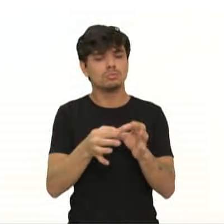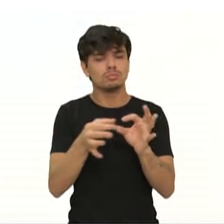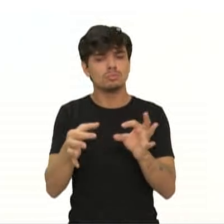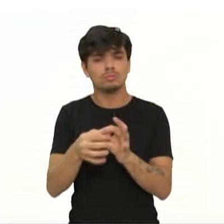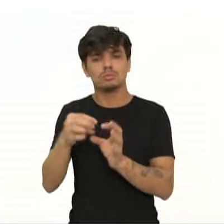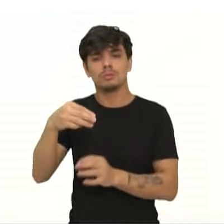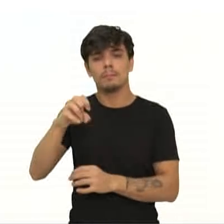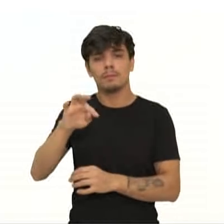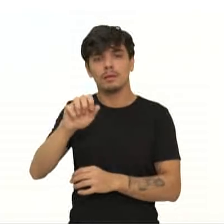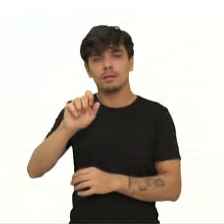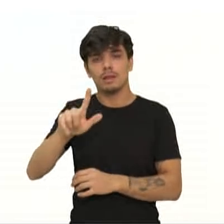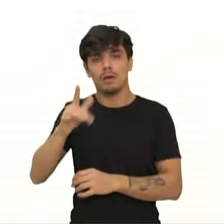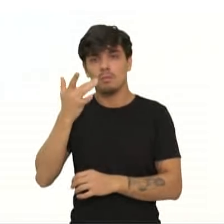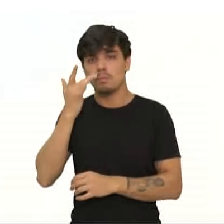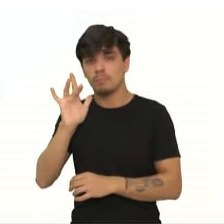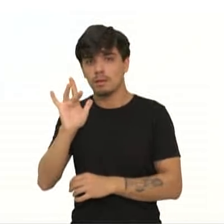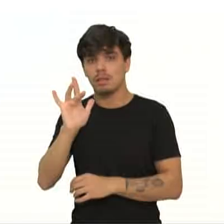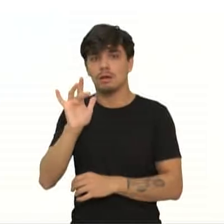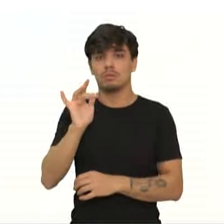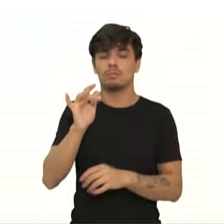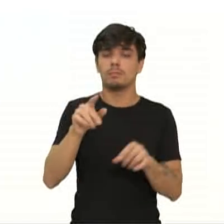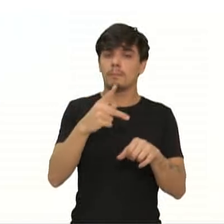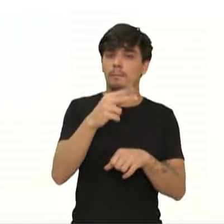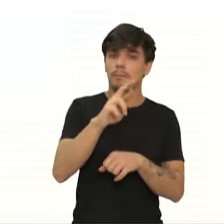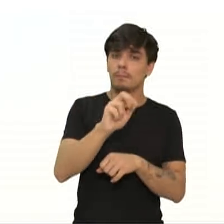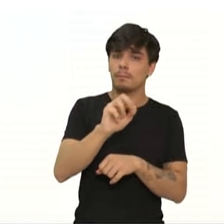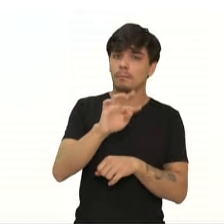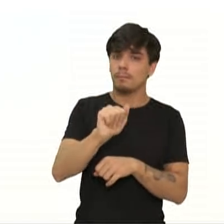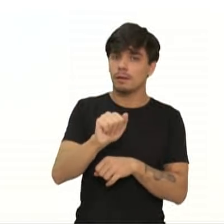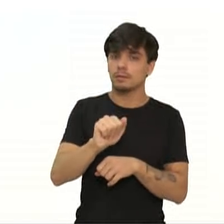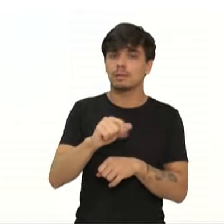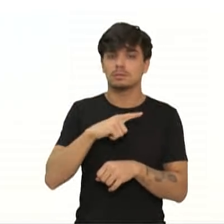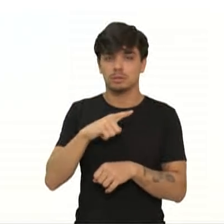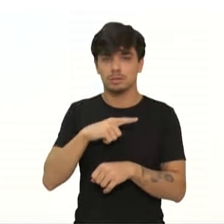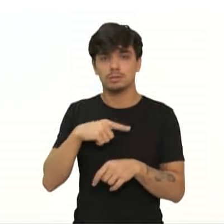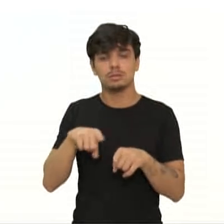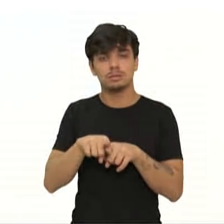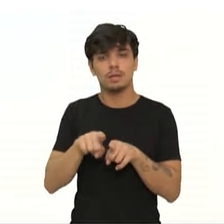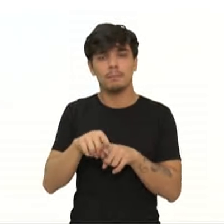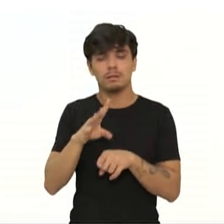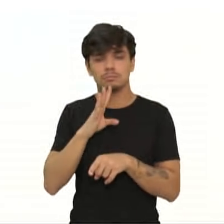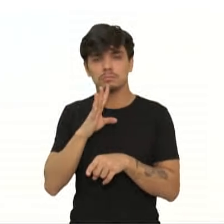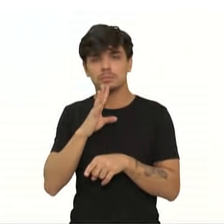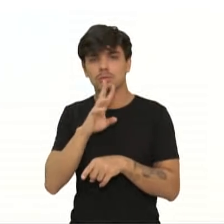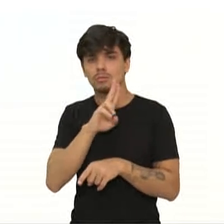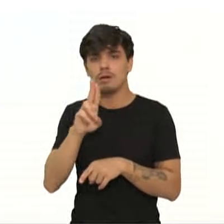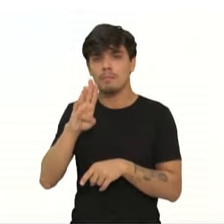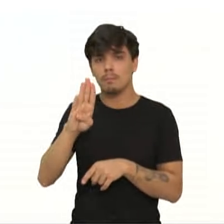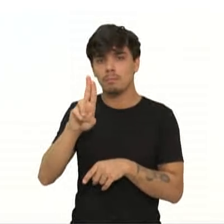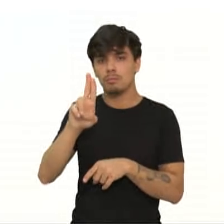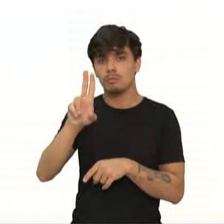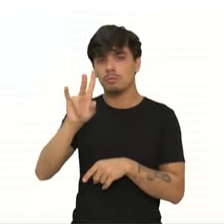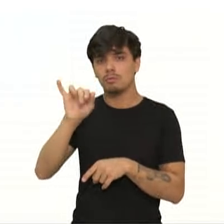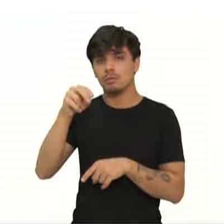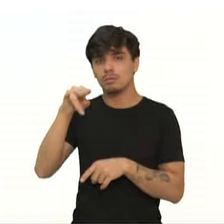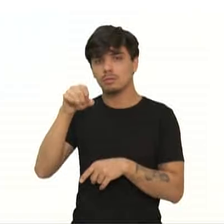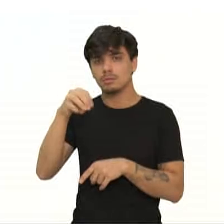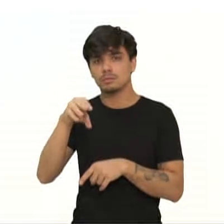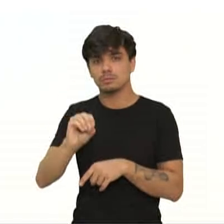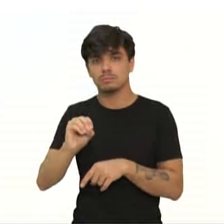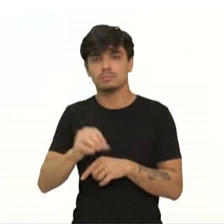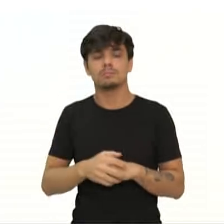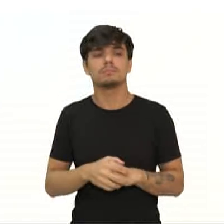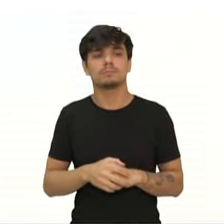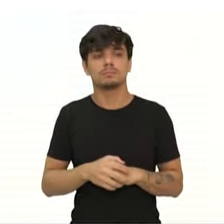nobres, ouro e prata, que ele possuía, também conhecido como bulionismo. Segundo,